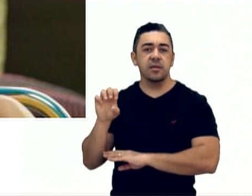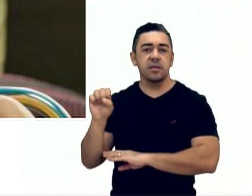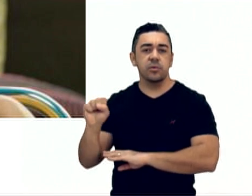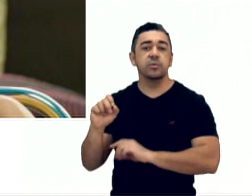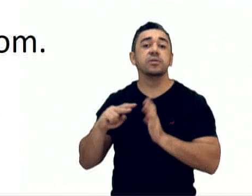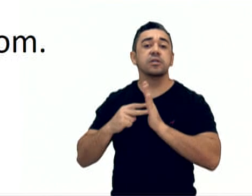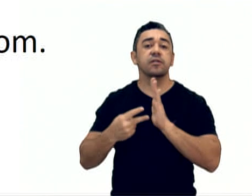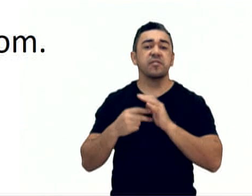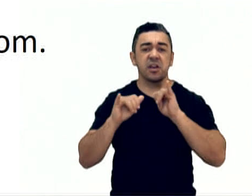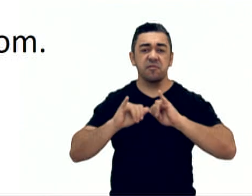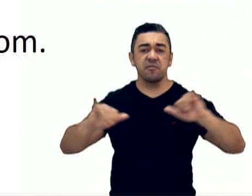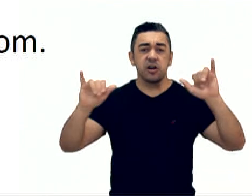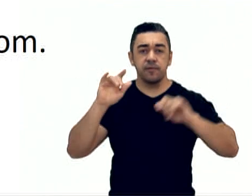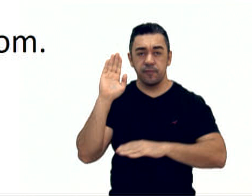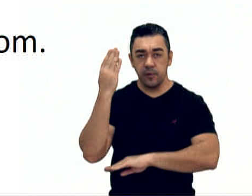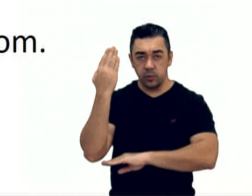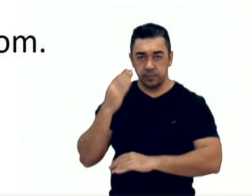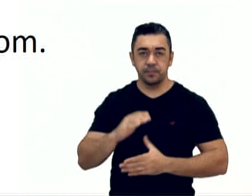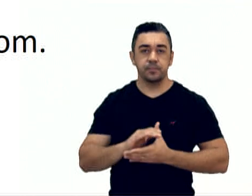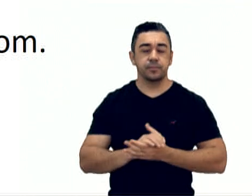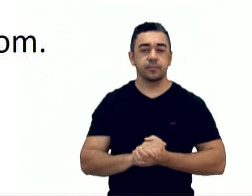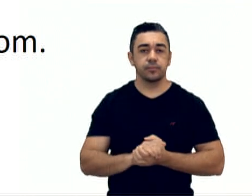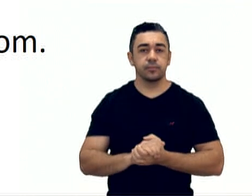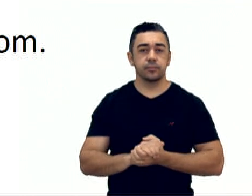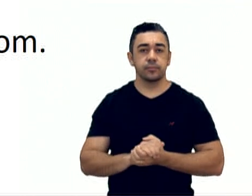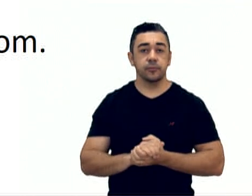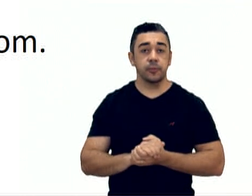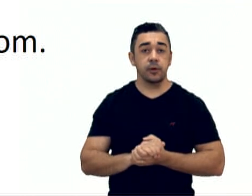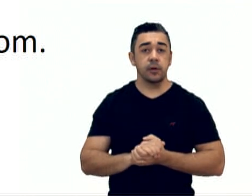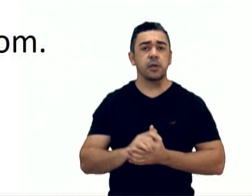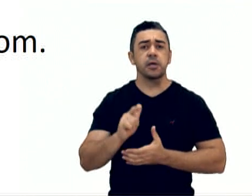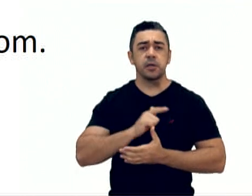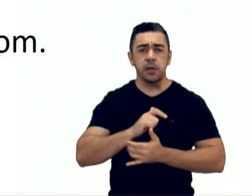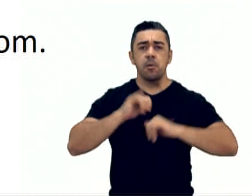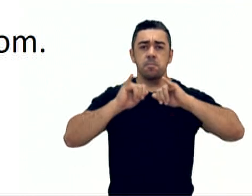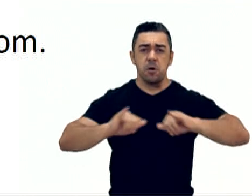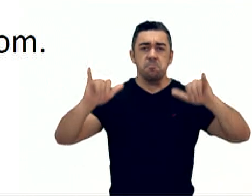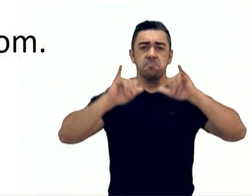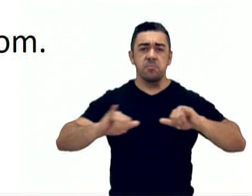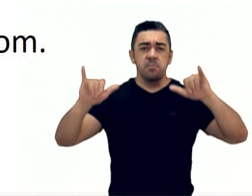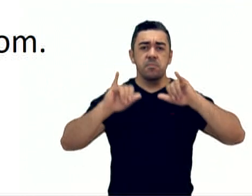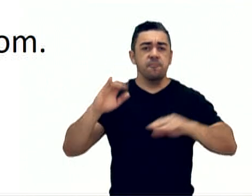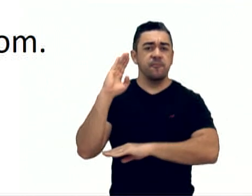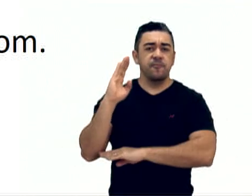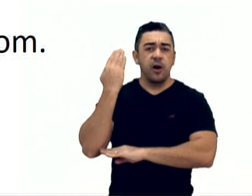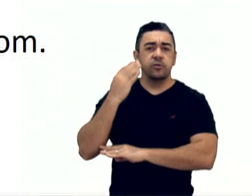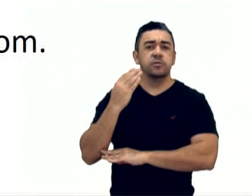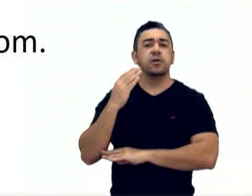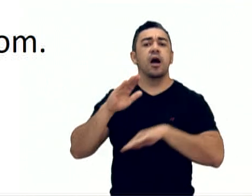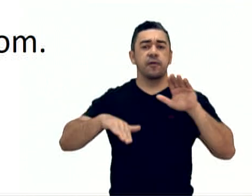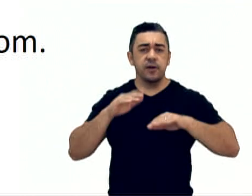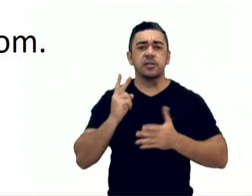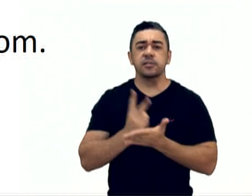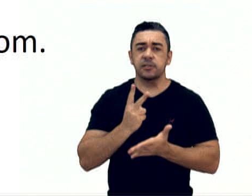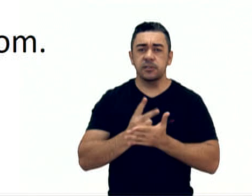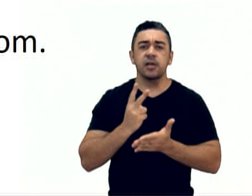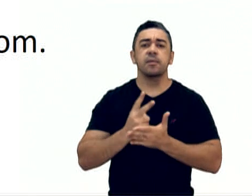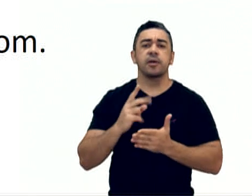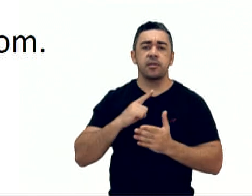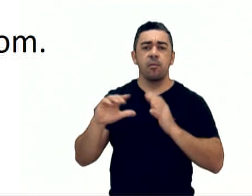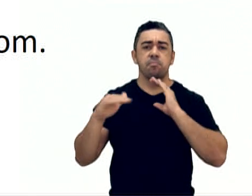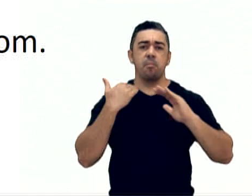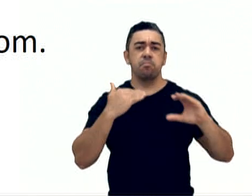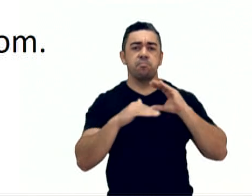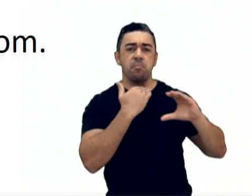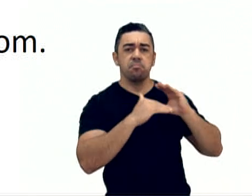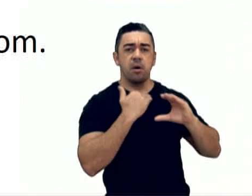cotidiano. Vamos lá. Há uma grande gama de notícias falsas, a gente recebe constantemente isso, que